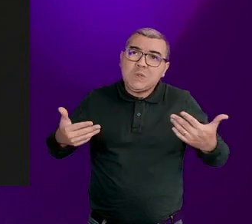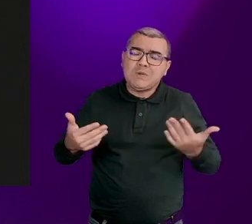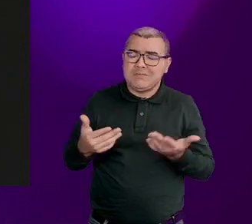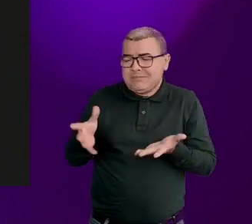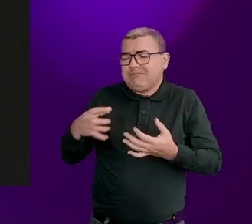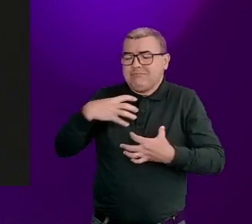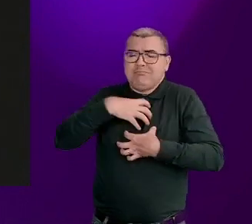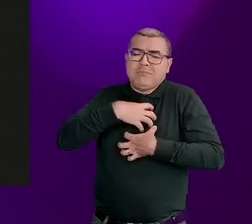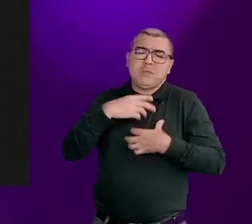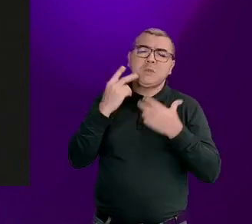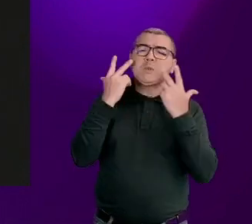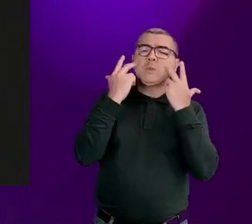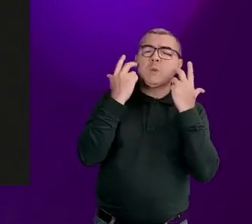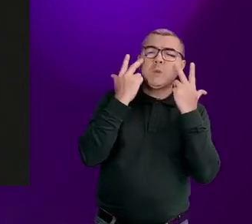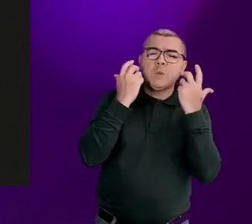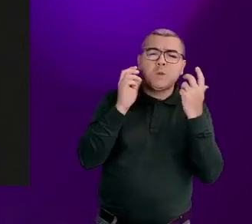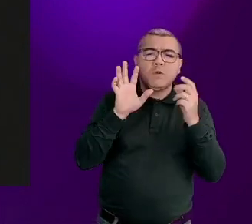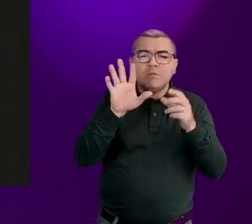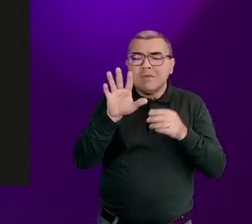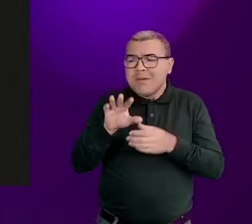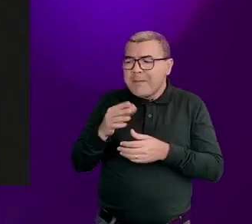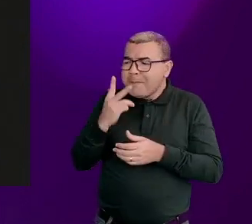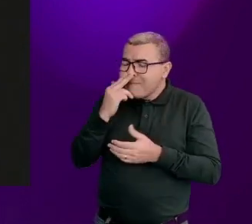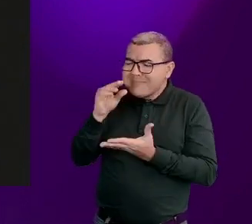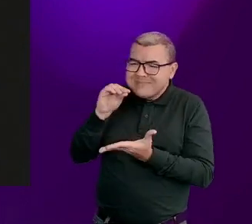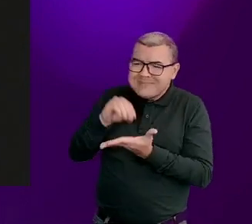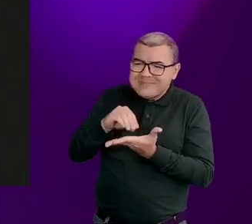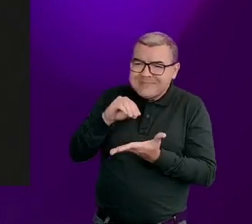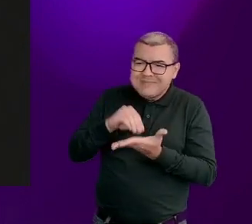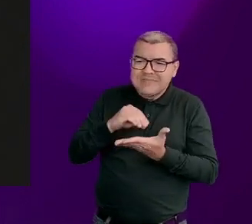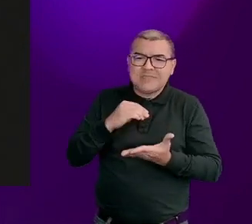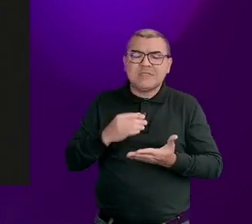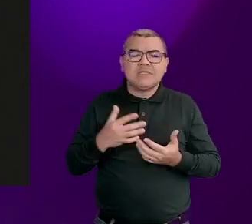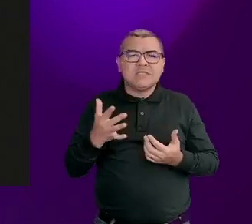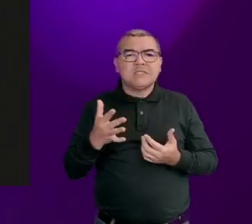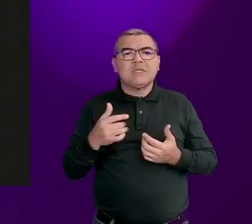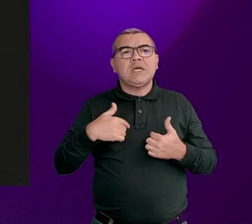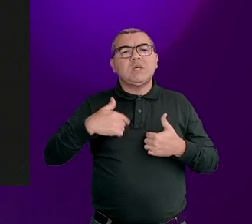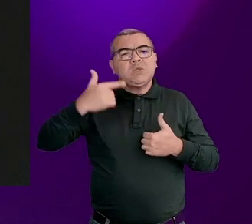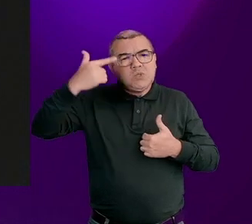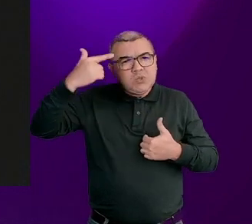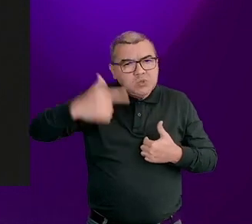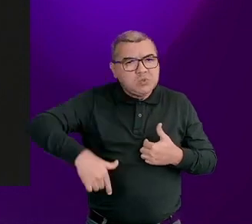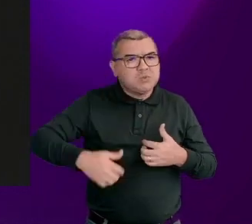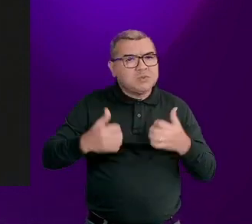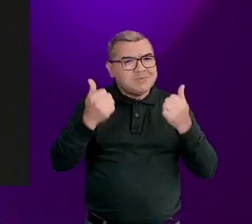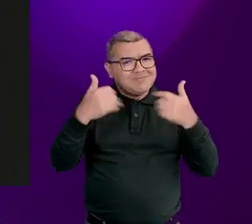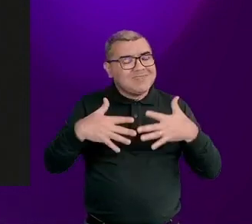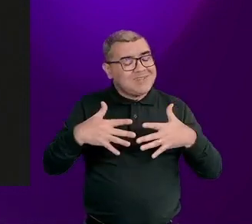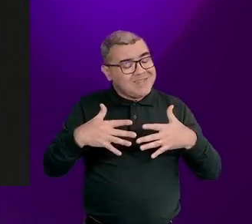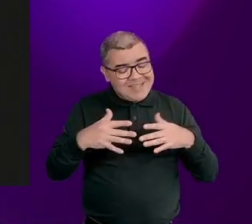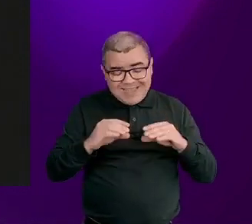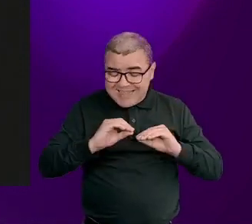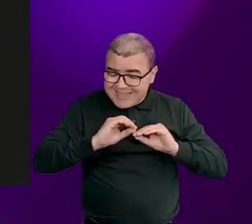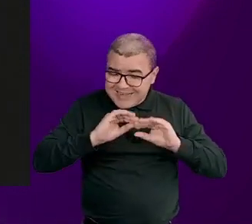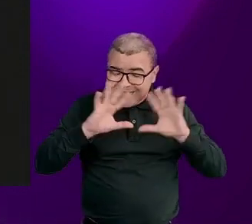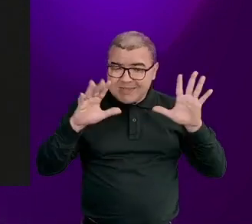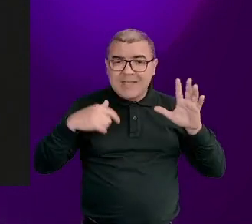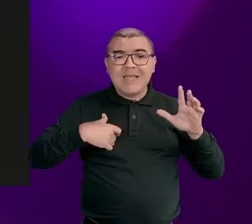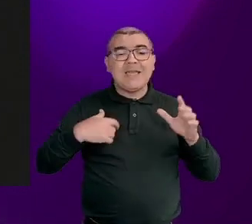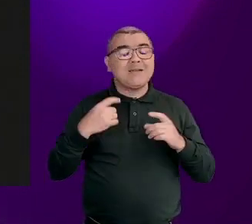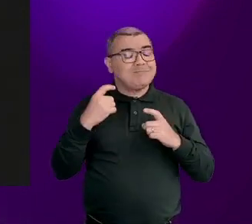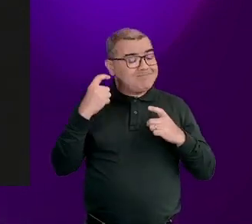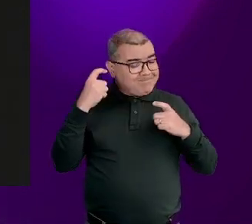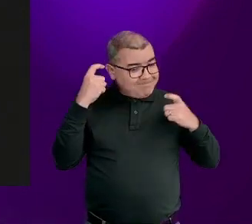que são normais, obviamente, né? Mas eu te digo assim, vou dizer de novo, de maneira muito franca, né?